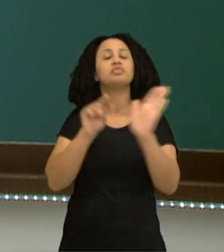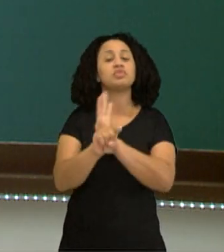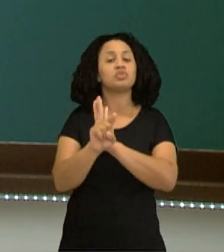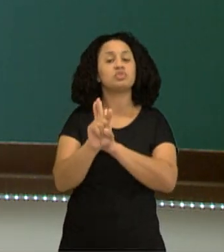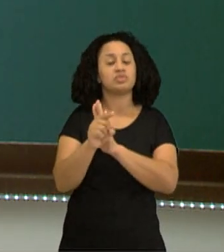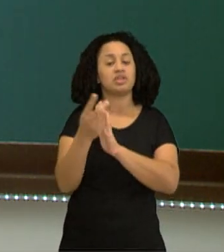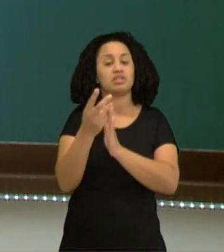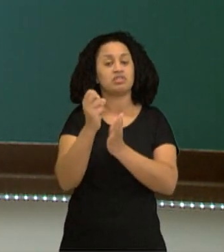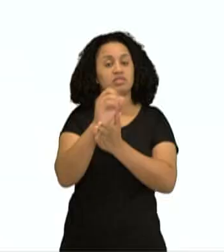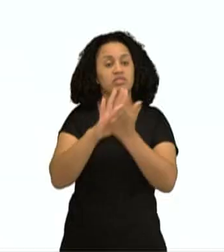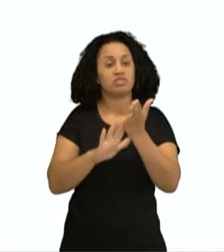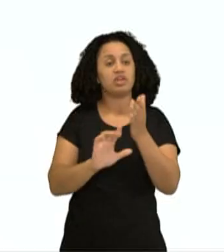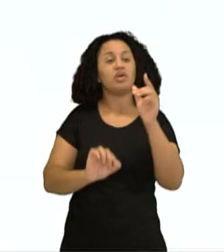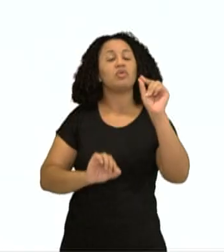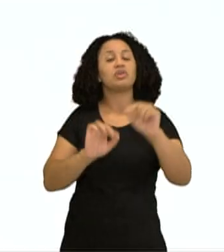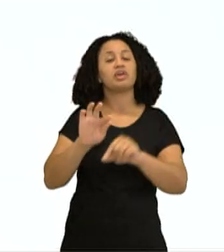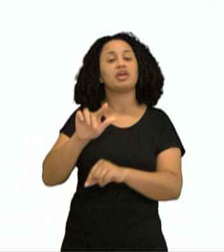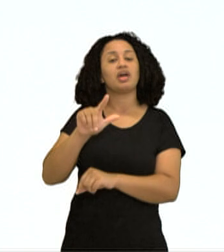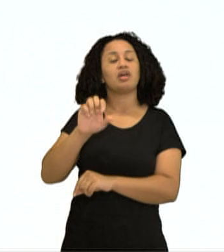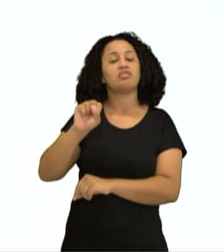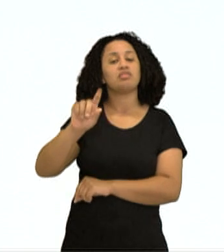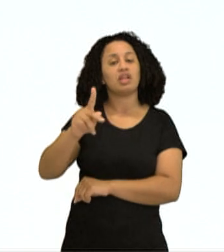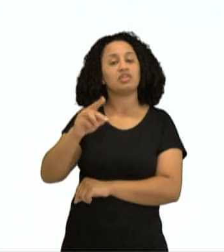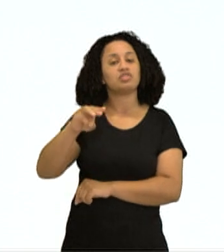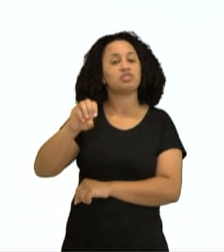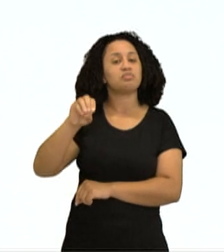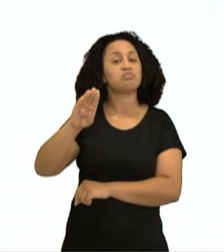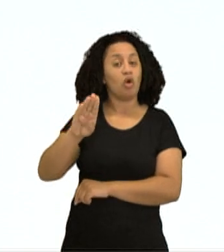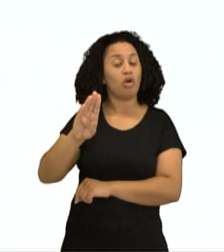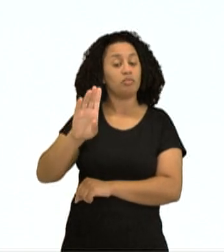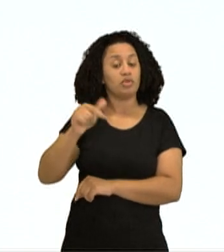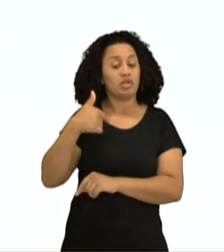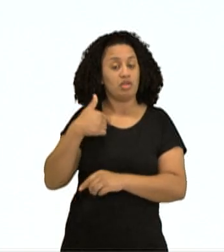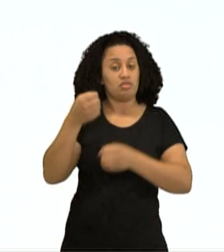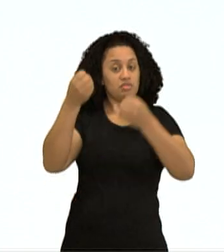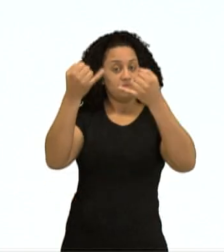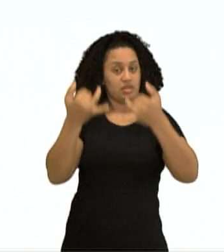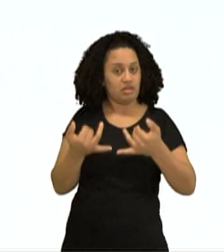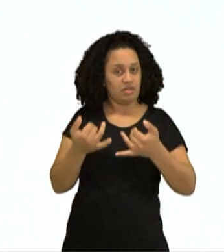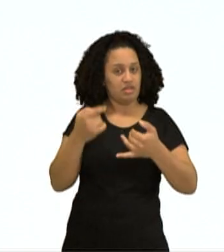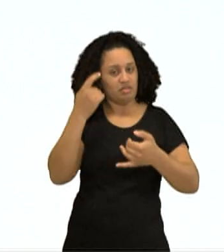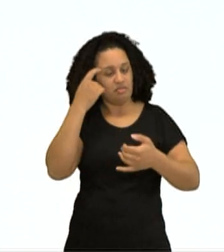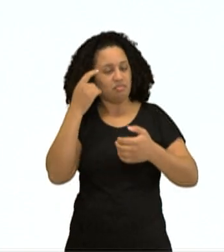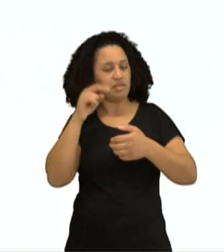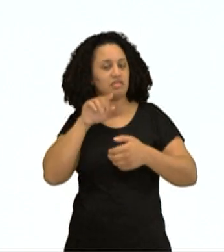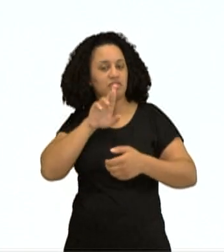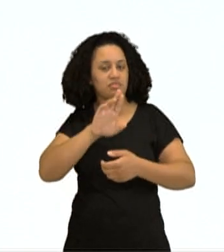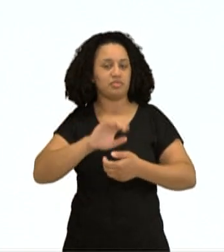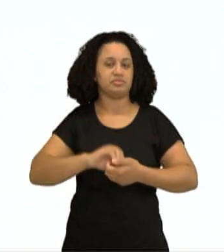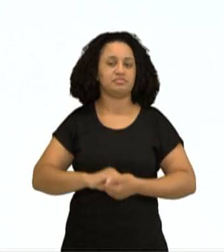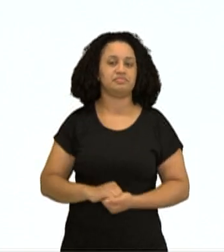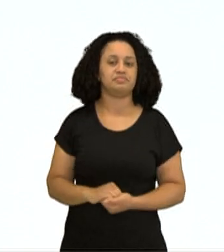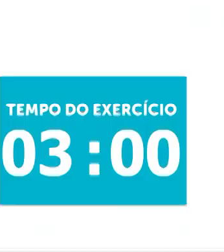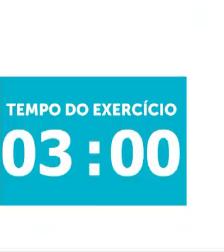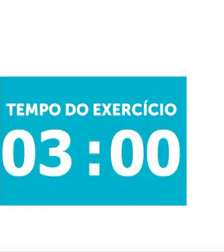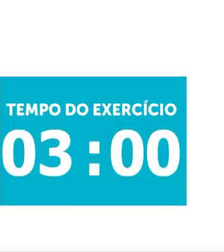segunda atividade. O que é um flash mob a partir do que eu expliquei? Pense e eu já volto.